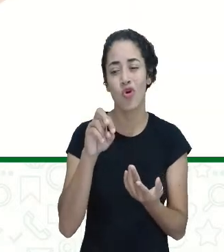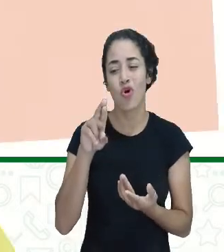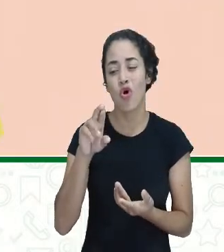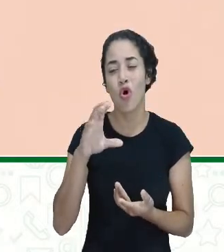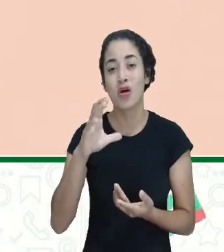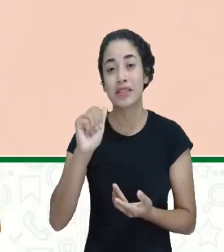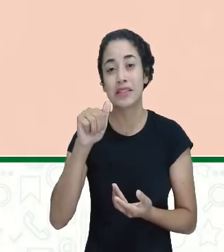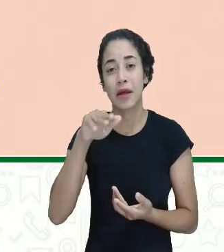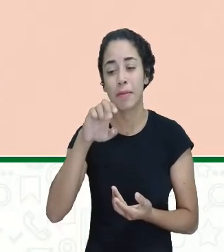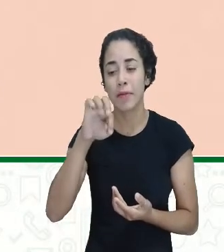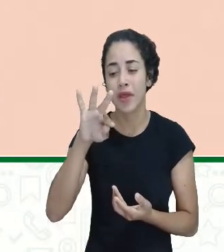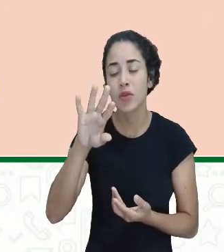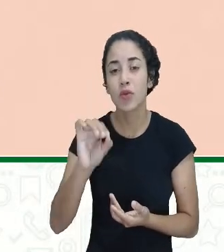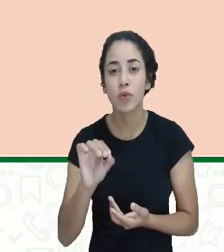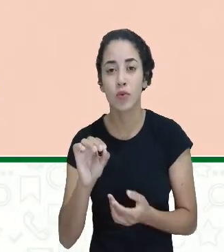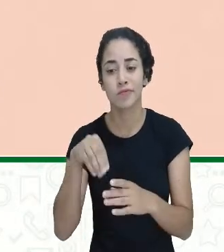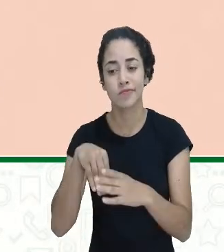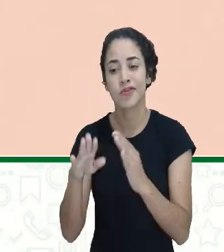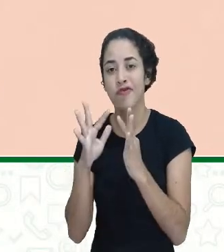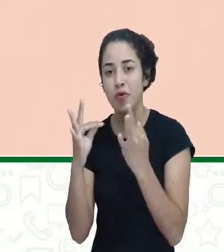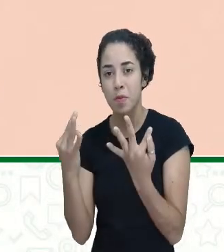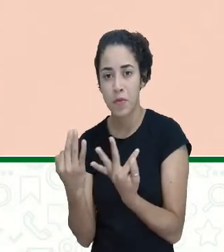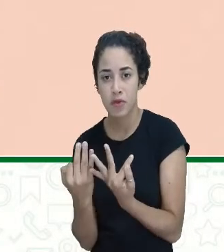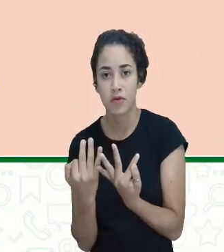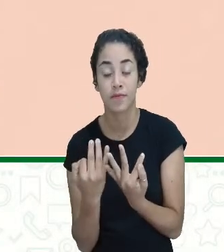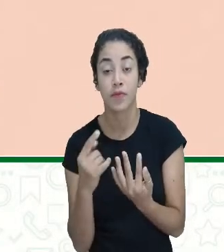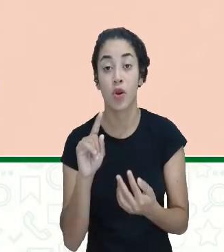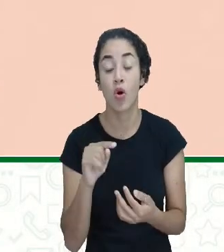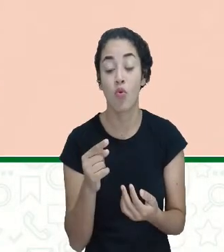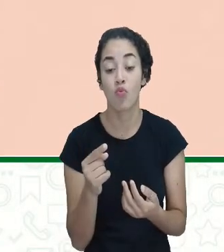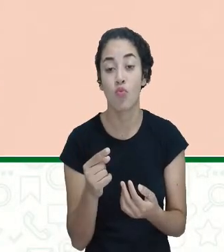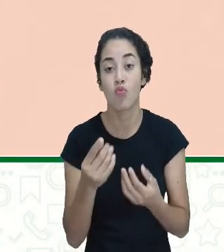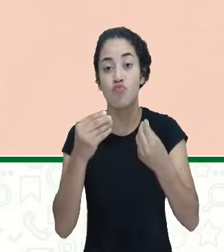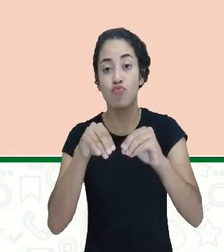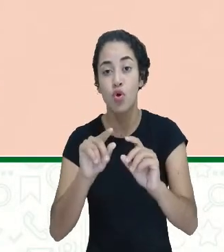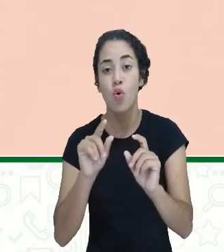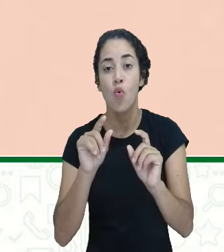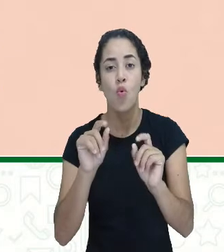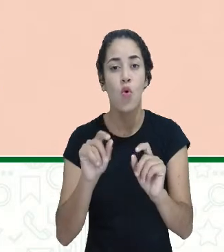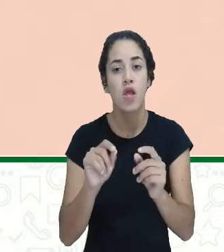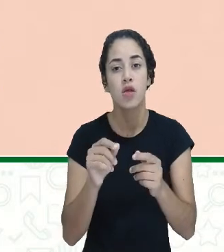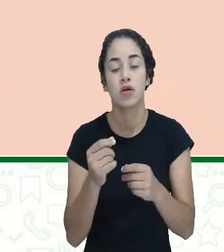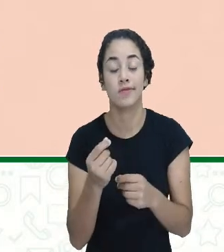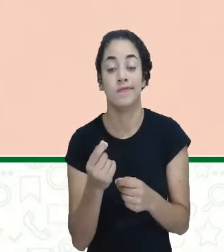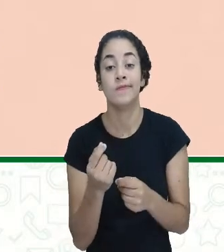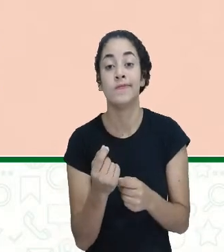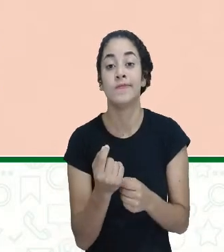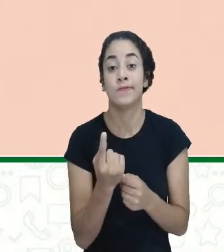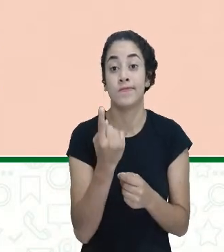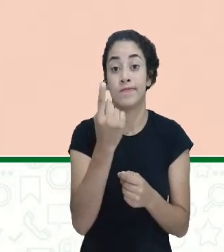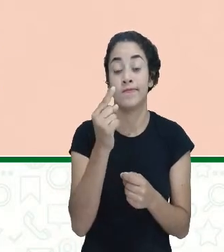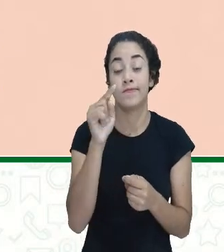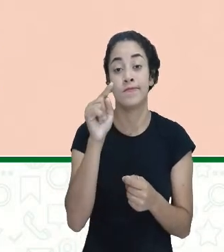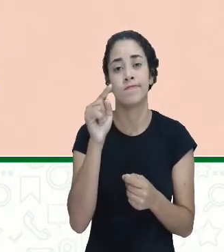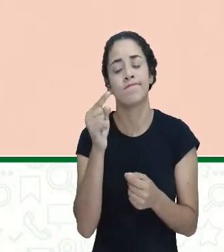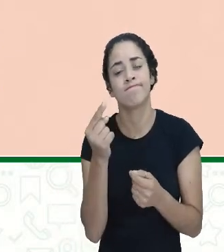familiar, eu coloquei um salário mínimo, né? Ou seja,